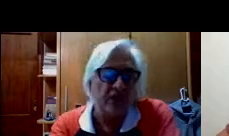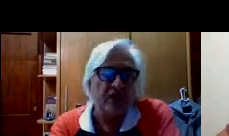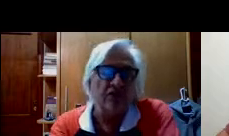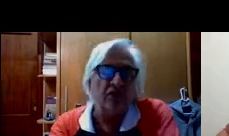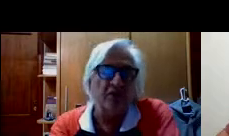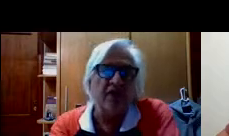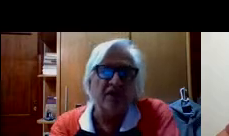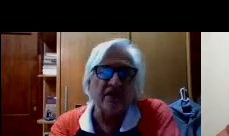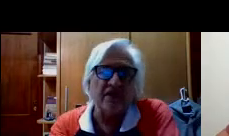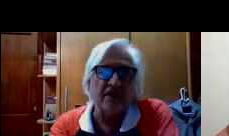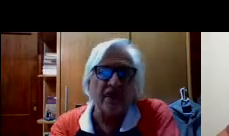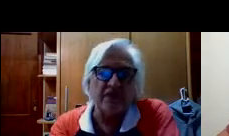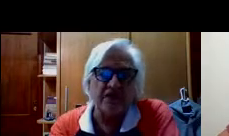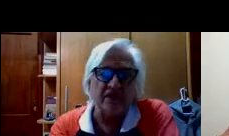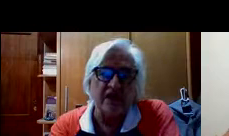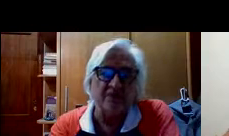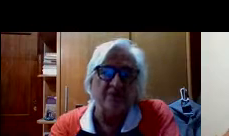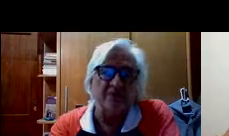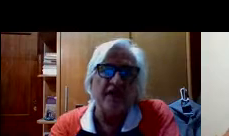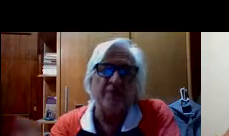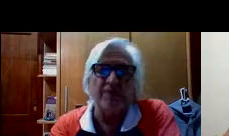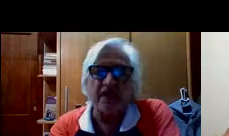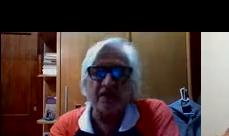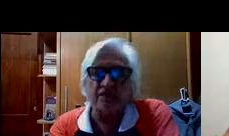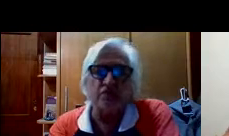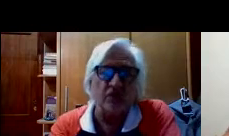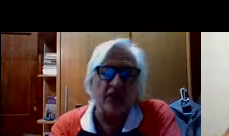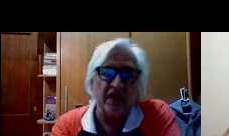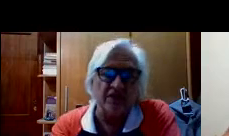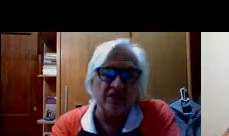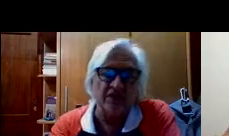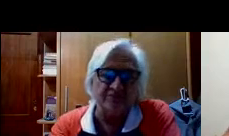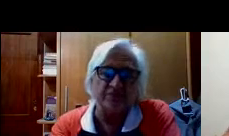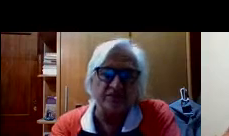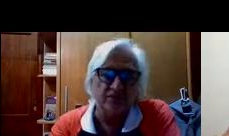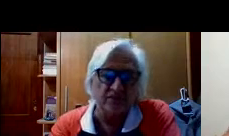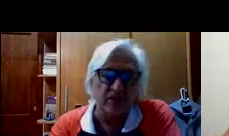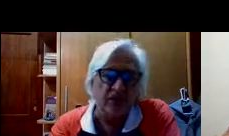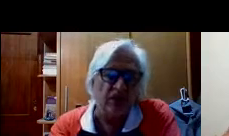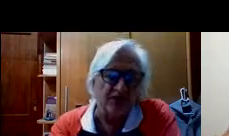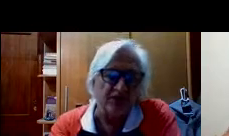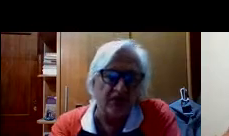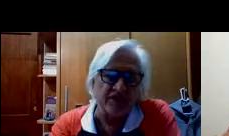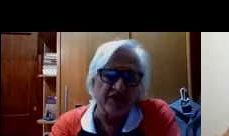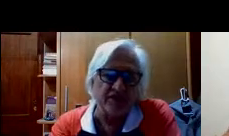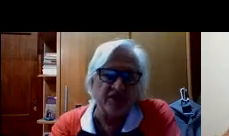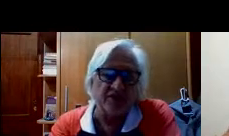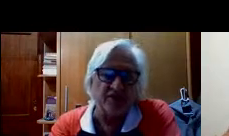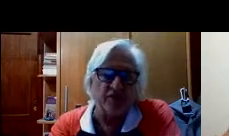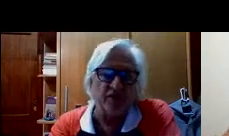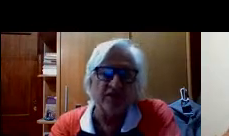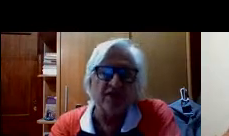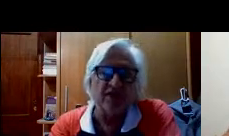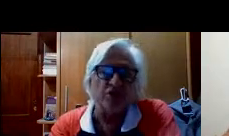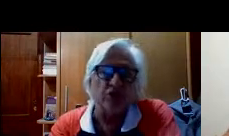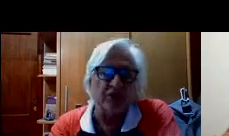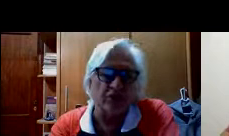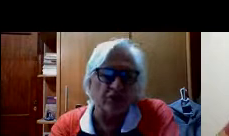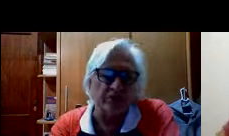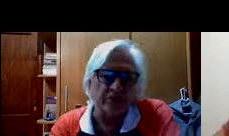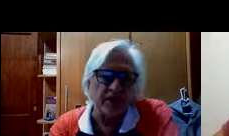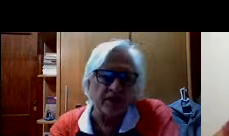polímero é o nome mais adequado para a gente dar para plásticos e borrachas. As borrachas a gente também chama normalmente